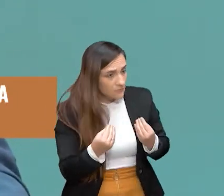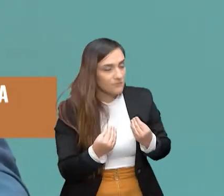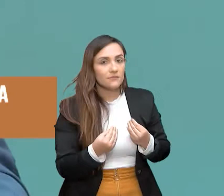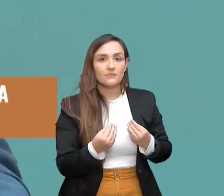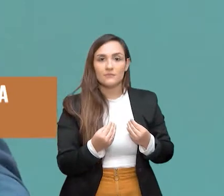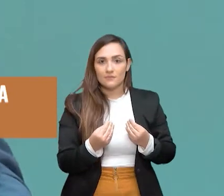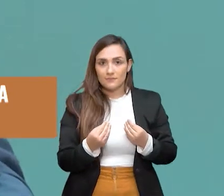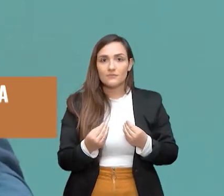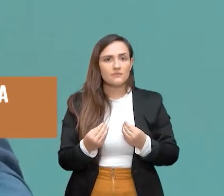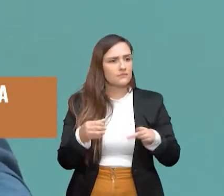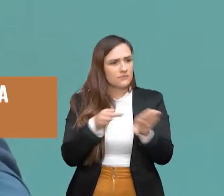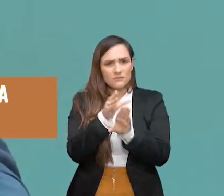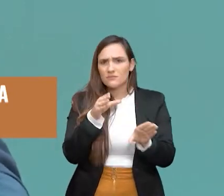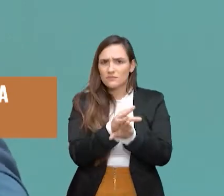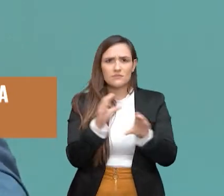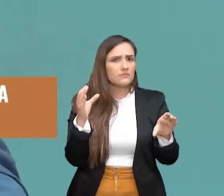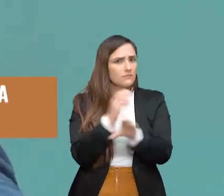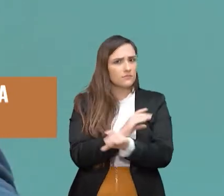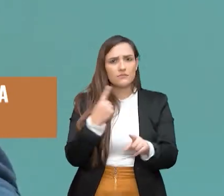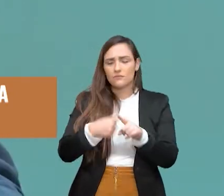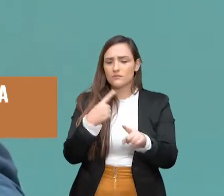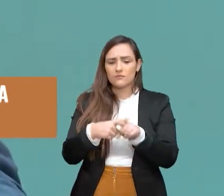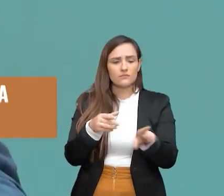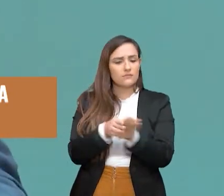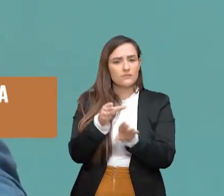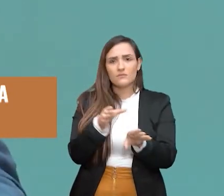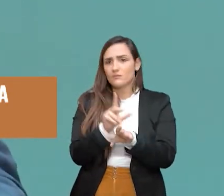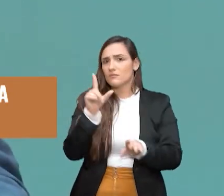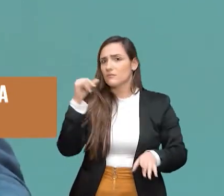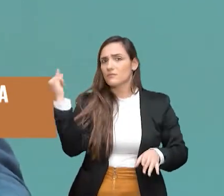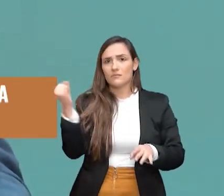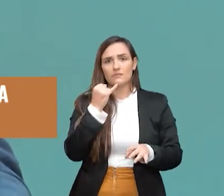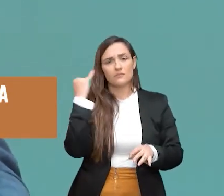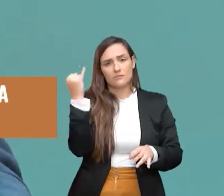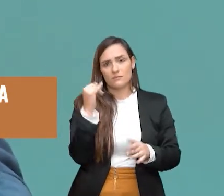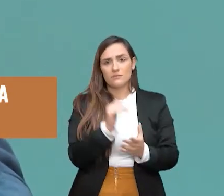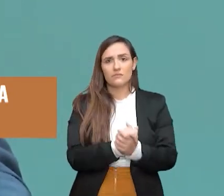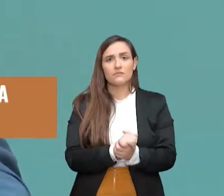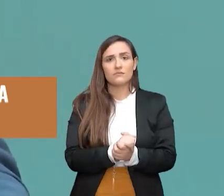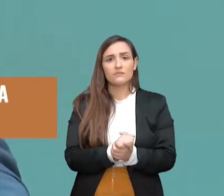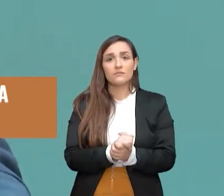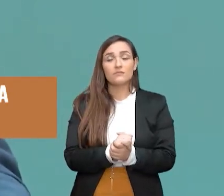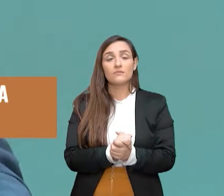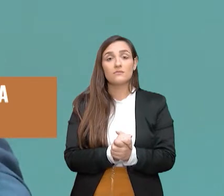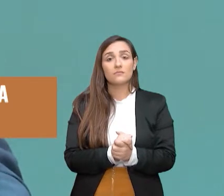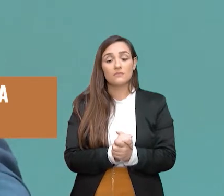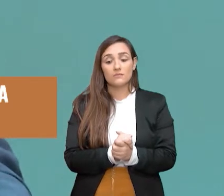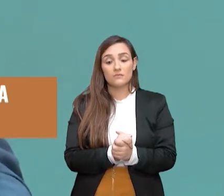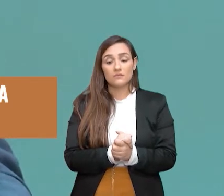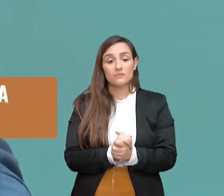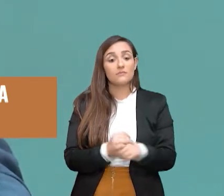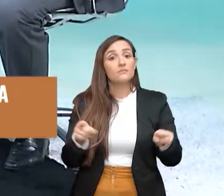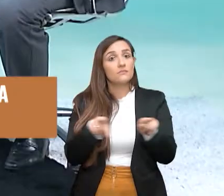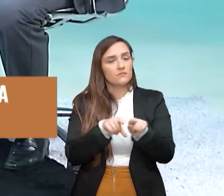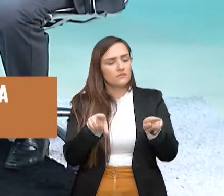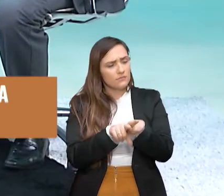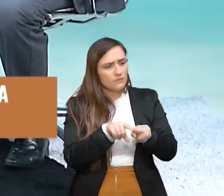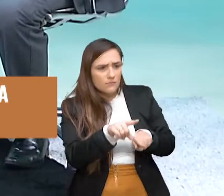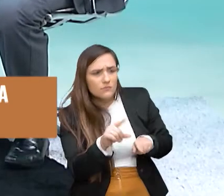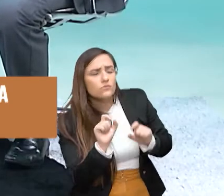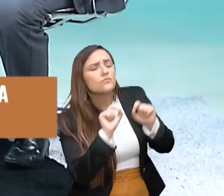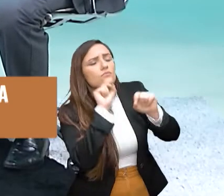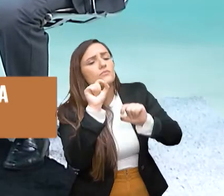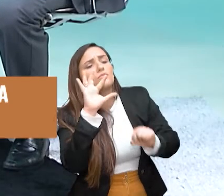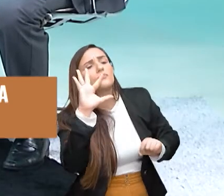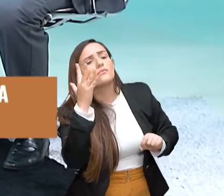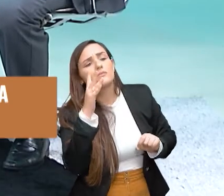inclusive não só para isso, a orientação ela é importante, mas a Defensoria nesses atendimentos ela